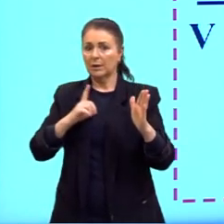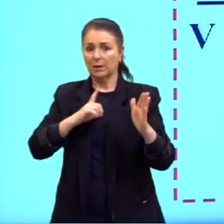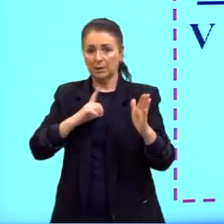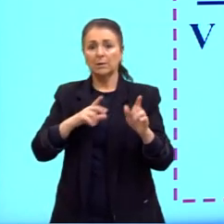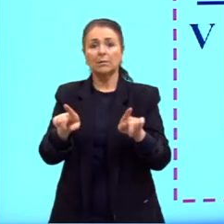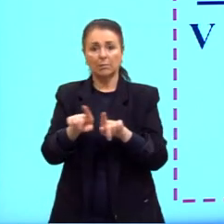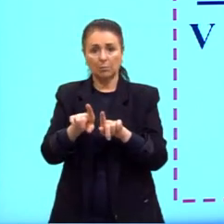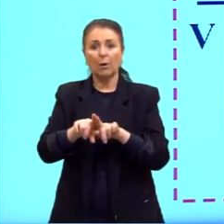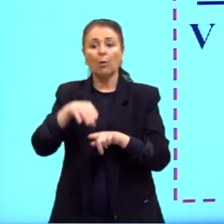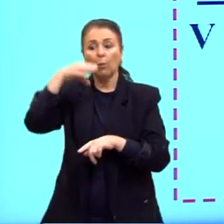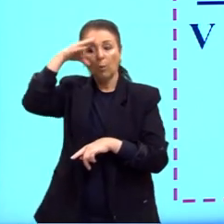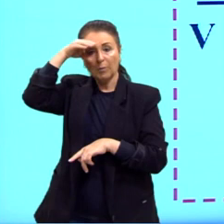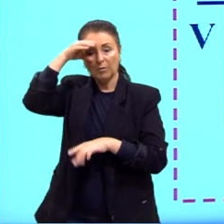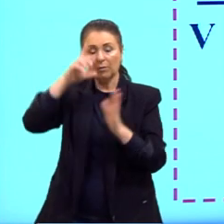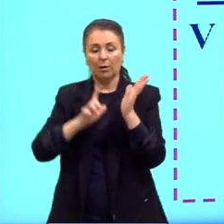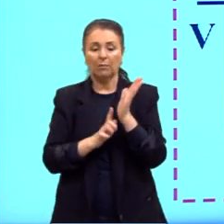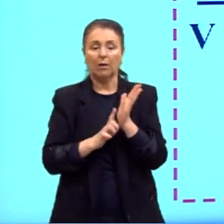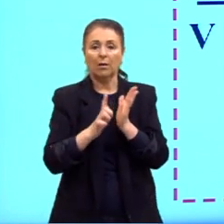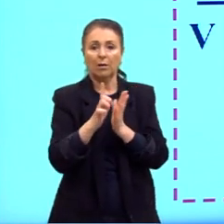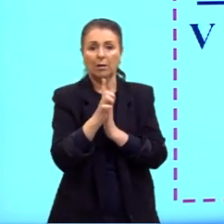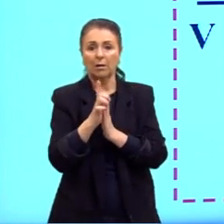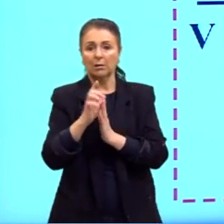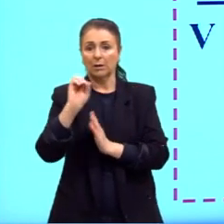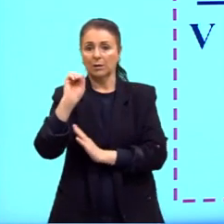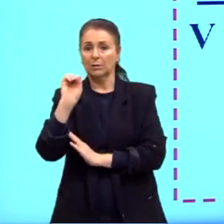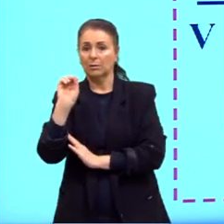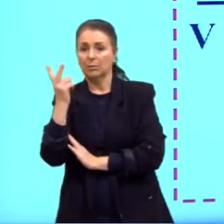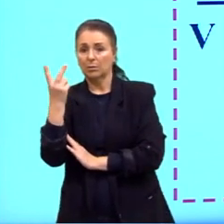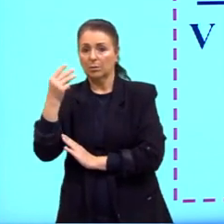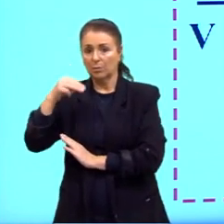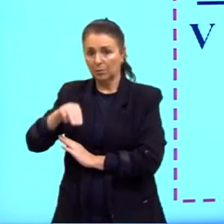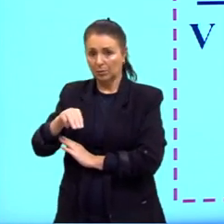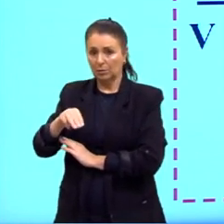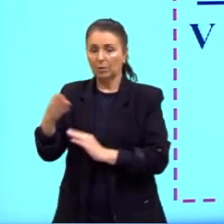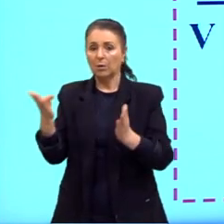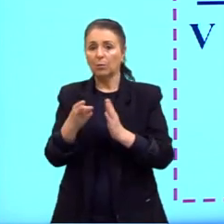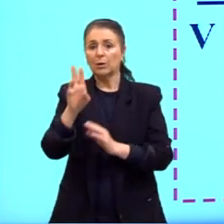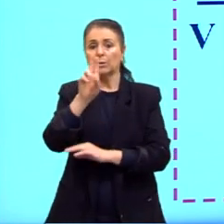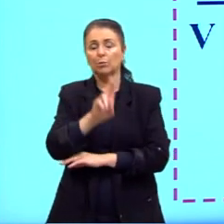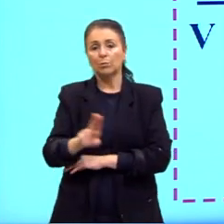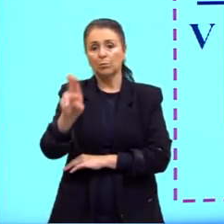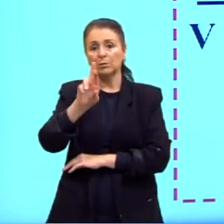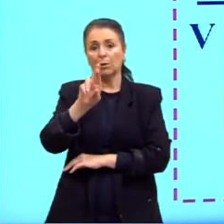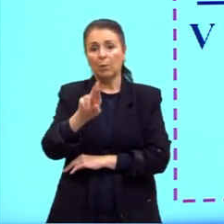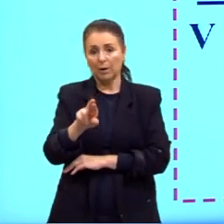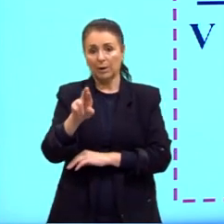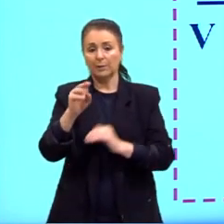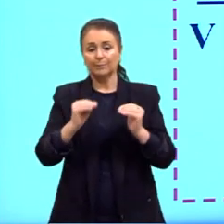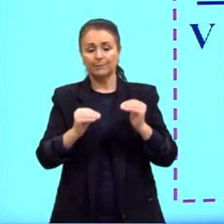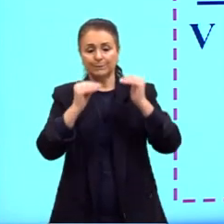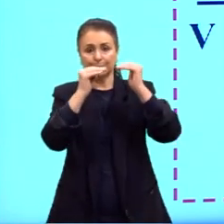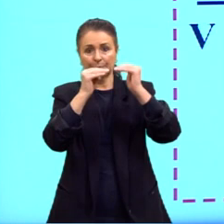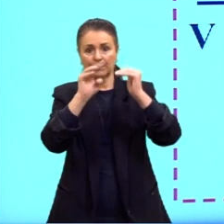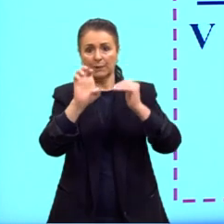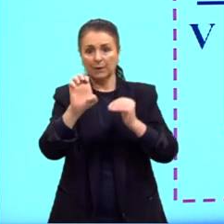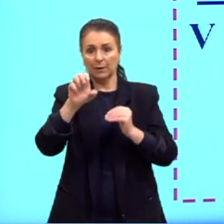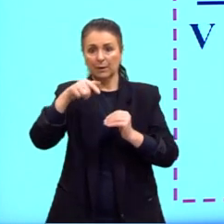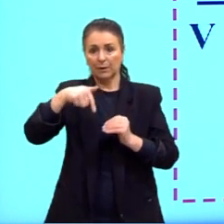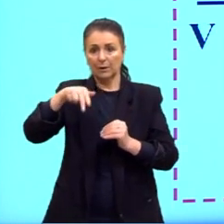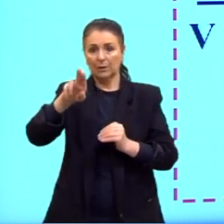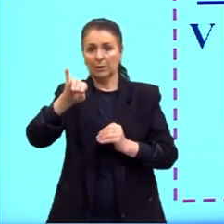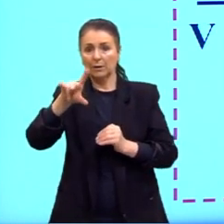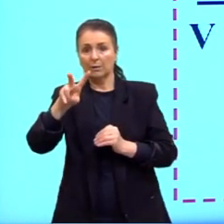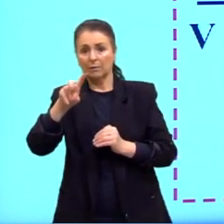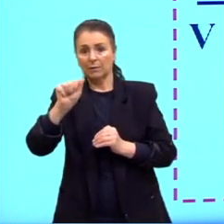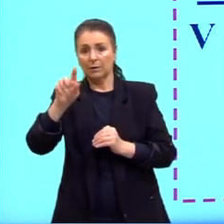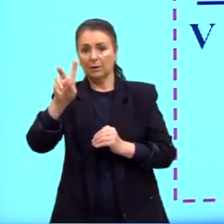aleidion só de agora né a gente tem que usar o r equivalente tá Porque daí a gente transforma esses três vezes